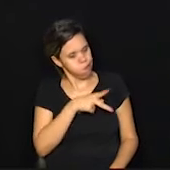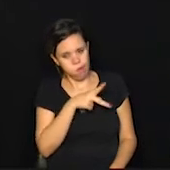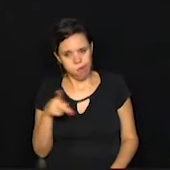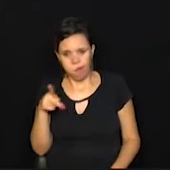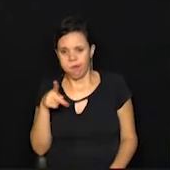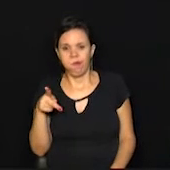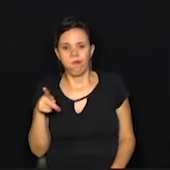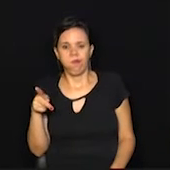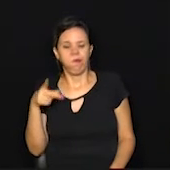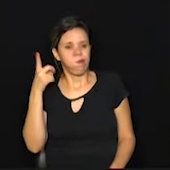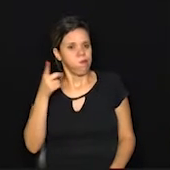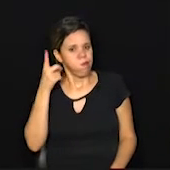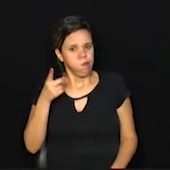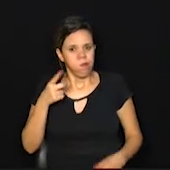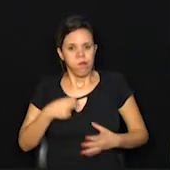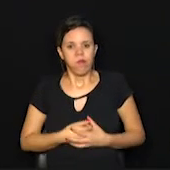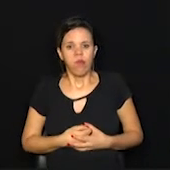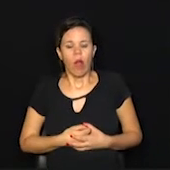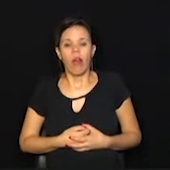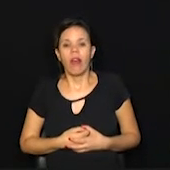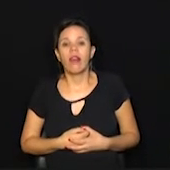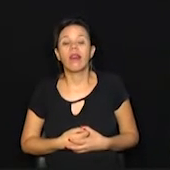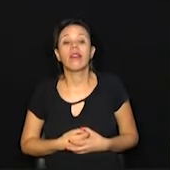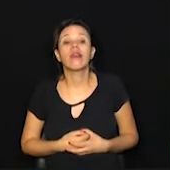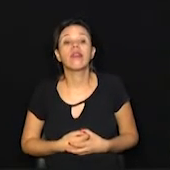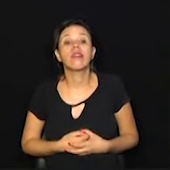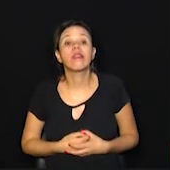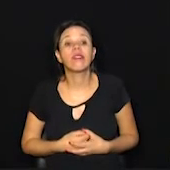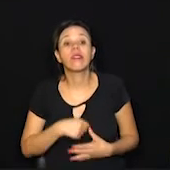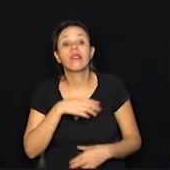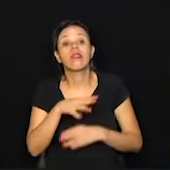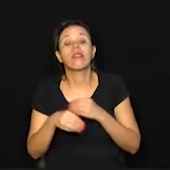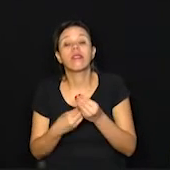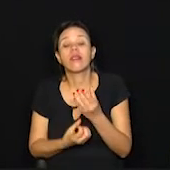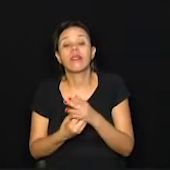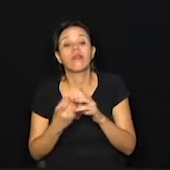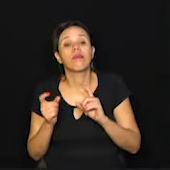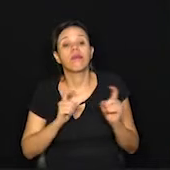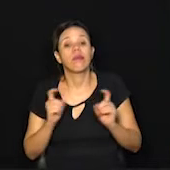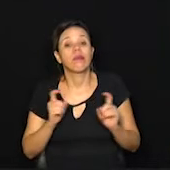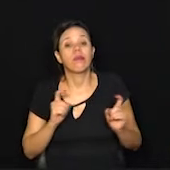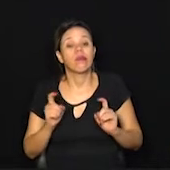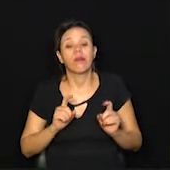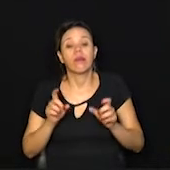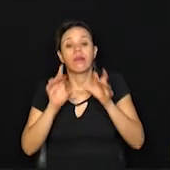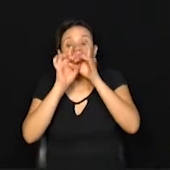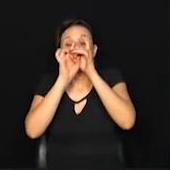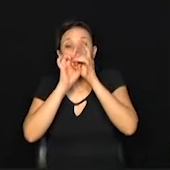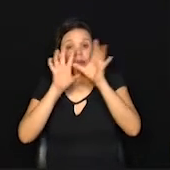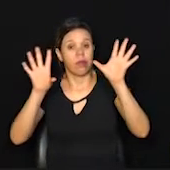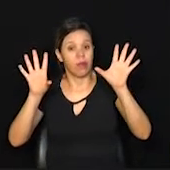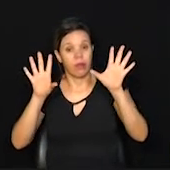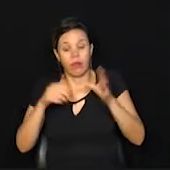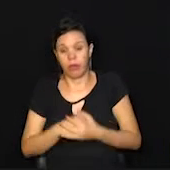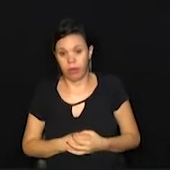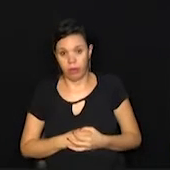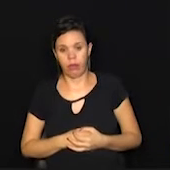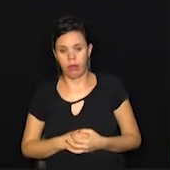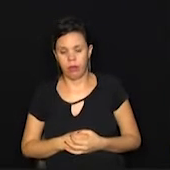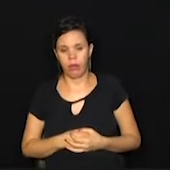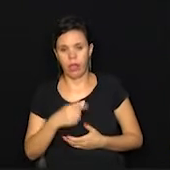da Câmara dos Deputados é instalar sessão e declara que o